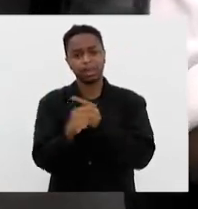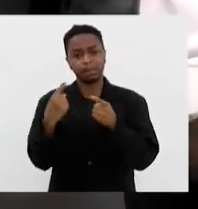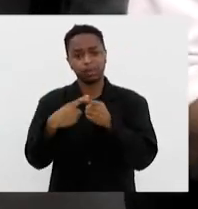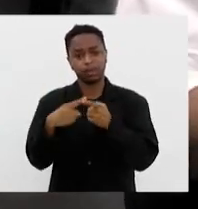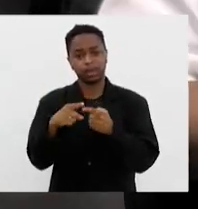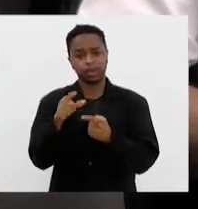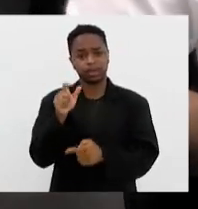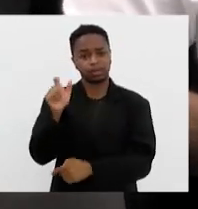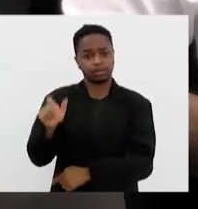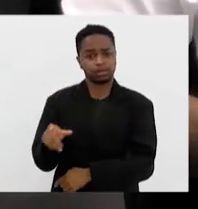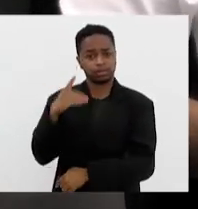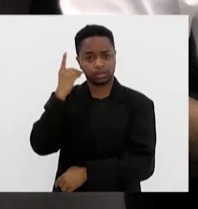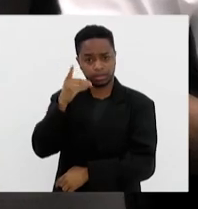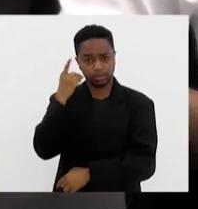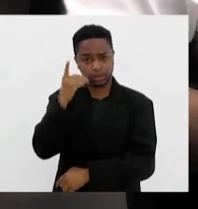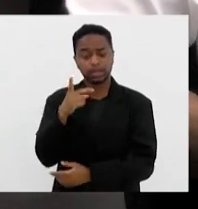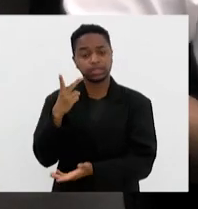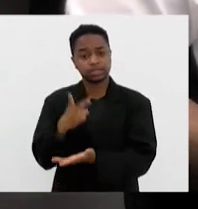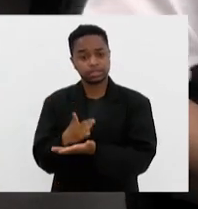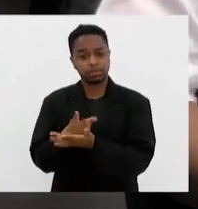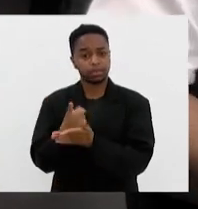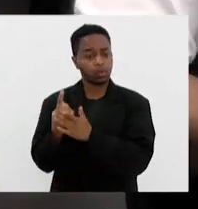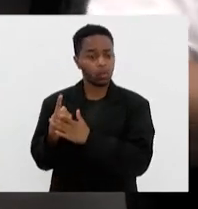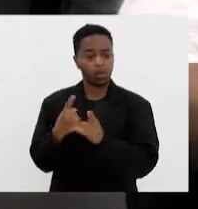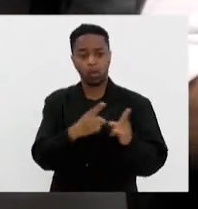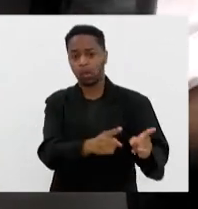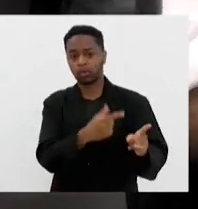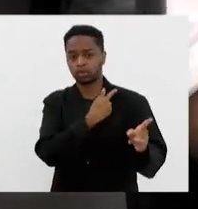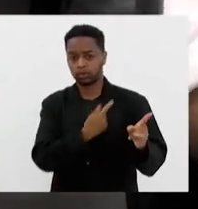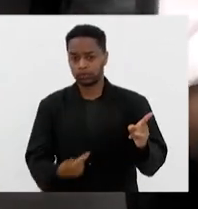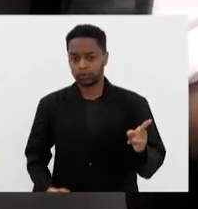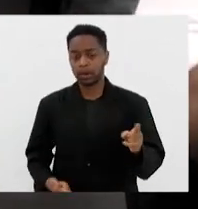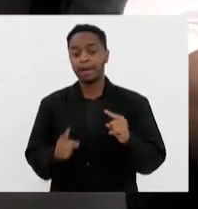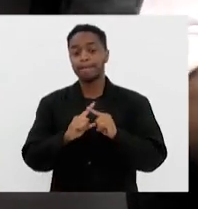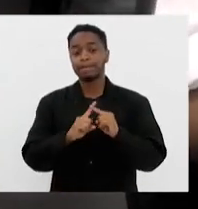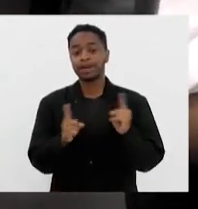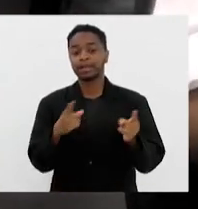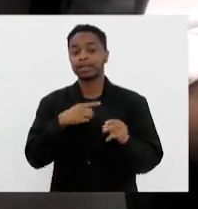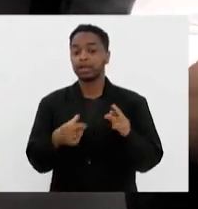que sempre foi oposicionista a esse governo, mas tem